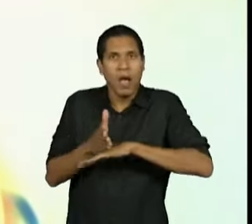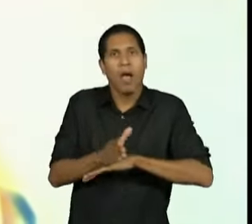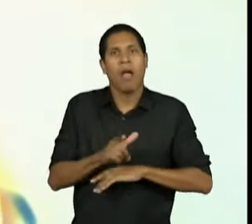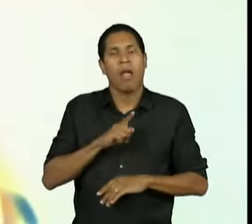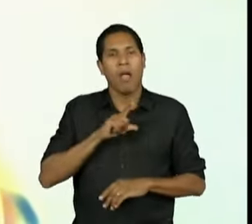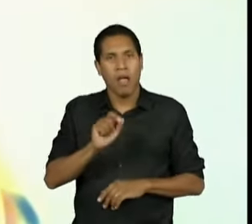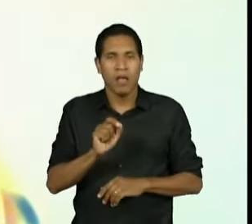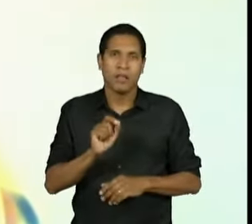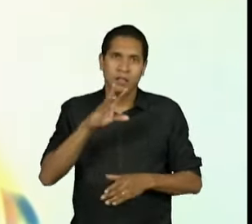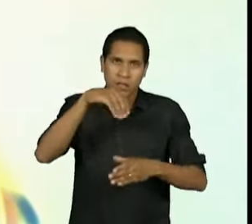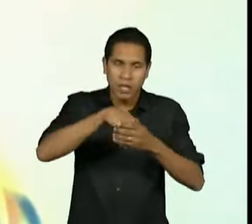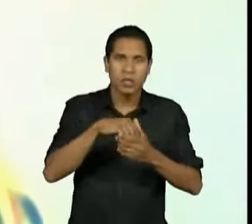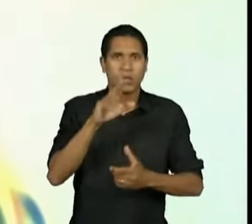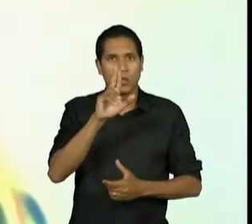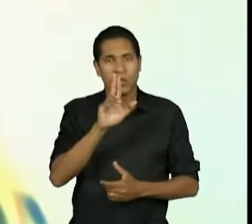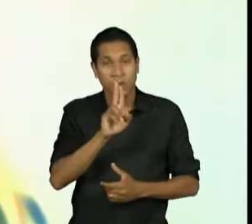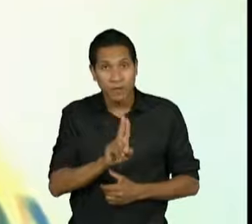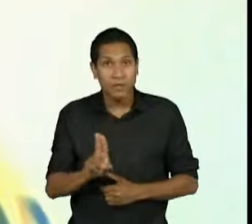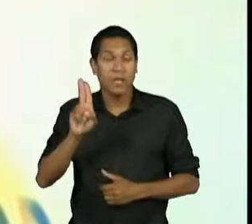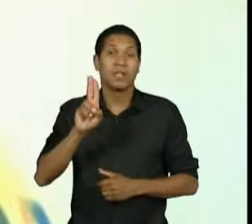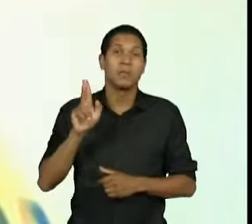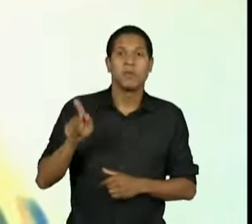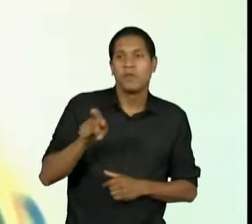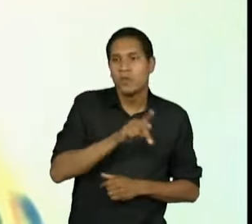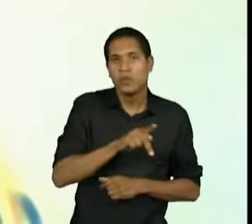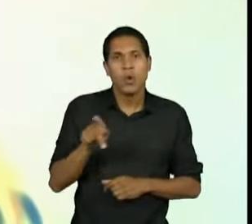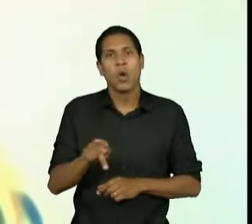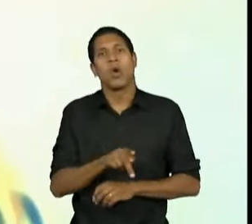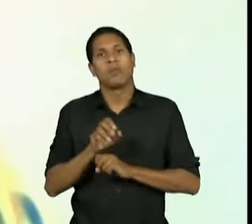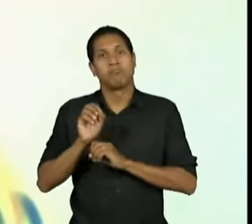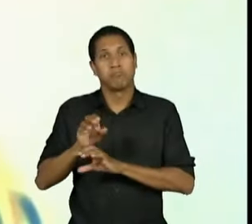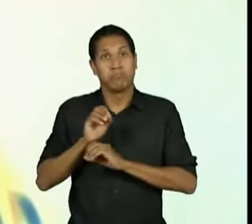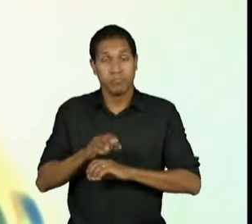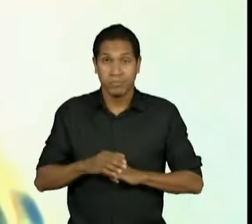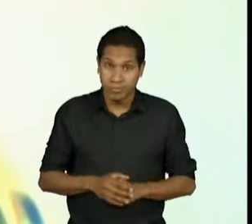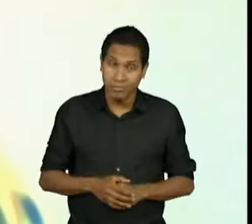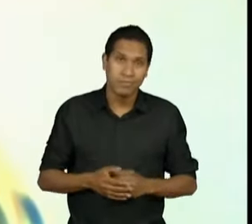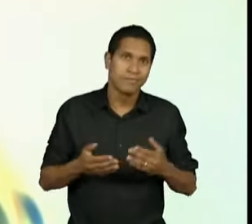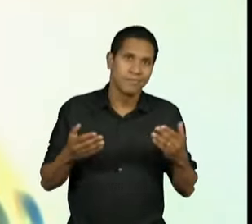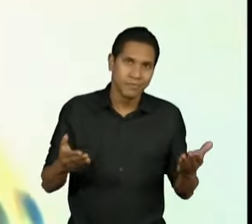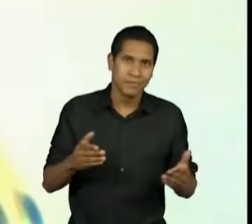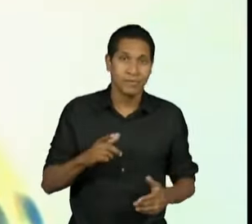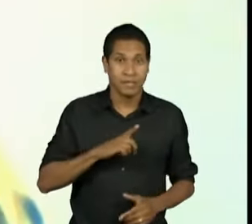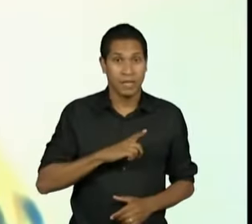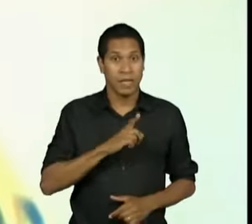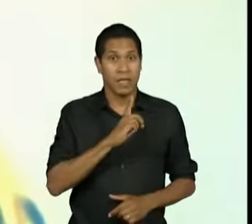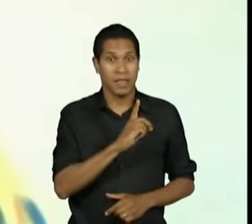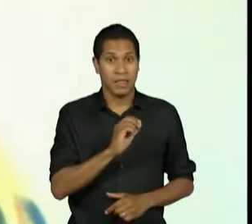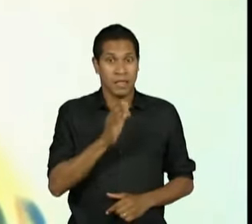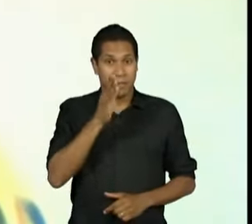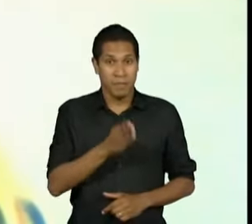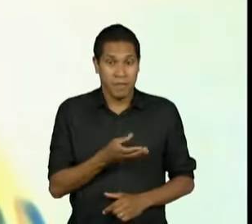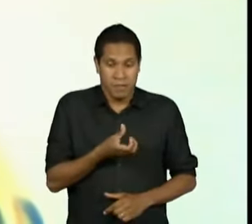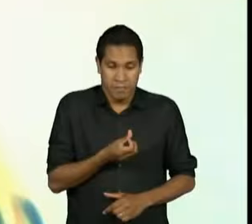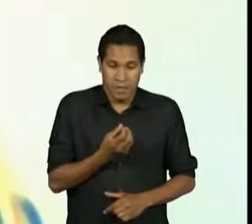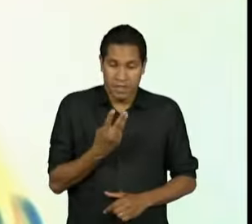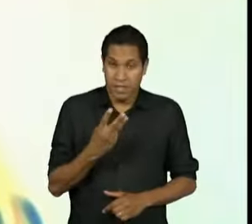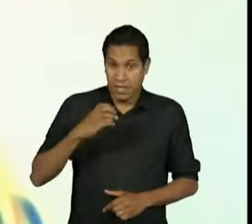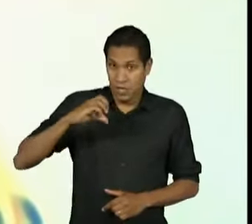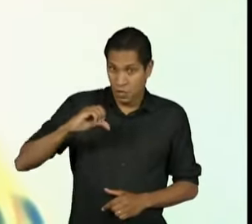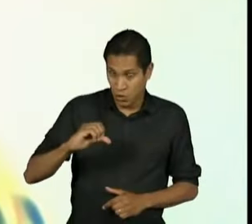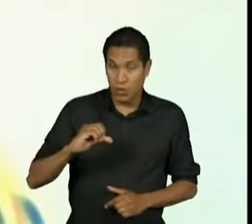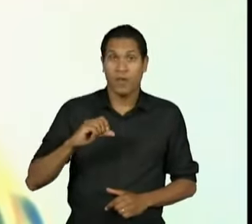corpos docentes das universidades e, sem sombra de dúvida, 10/639, ela veio muito,